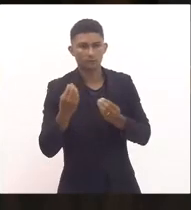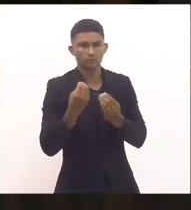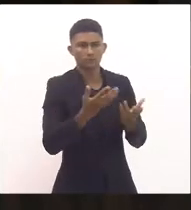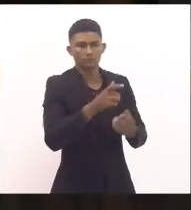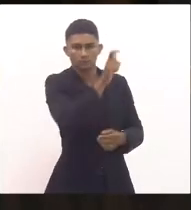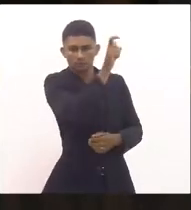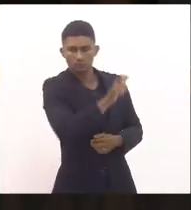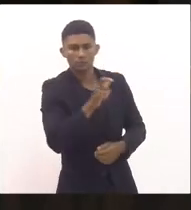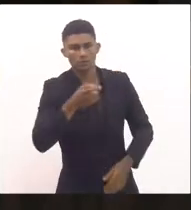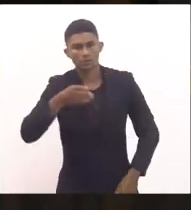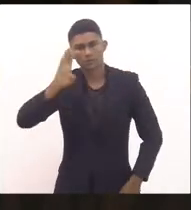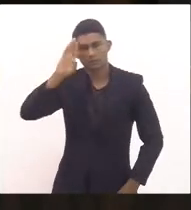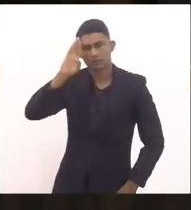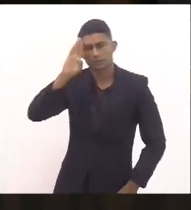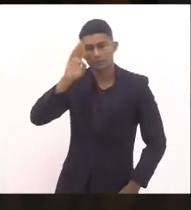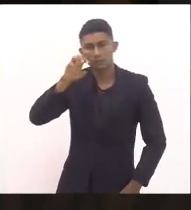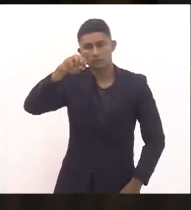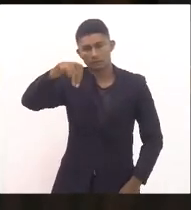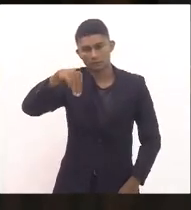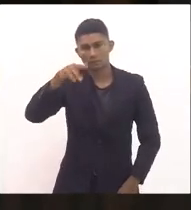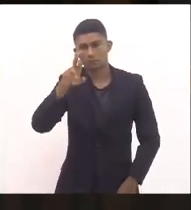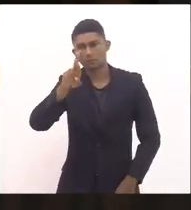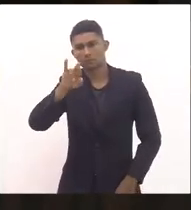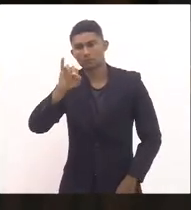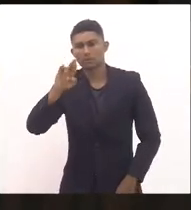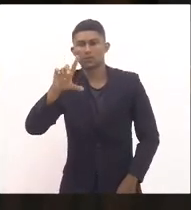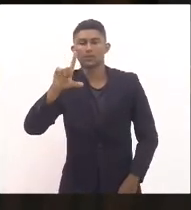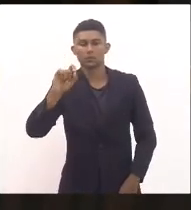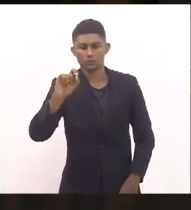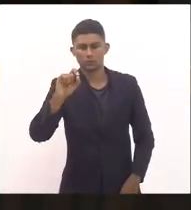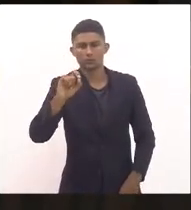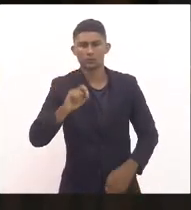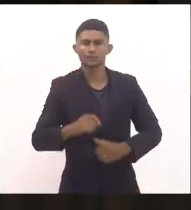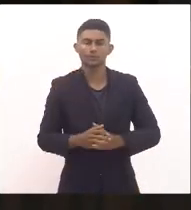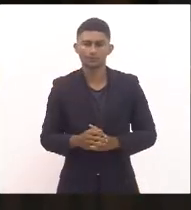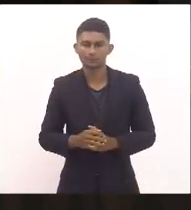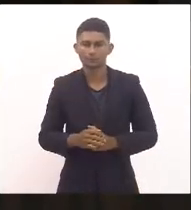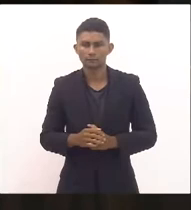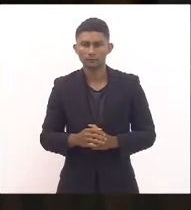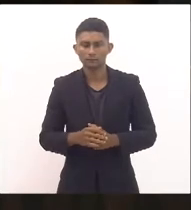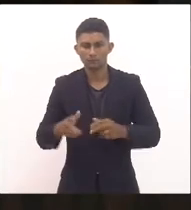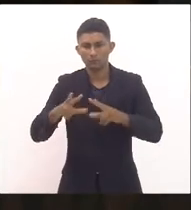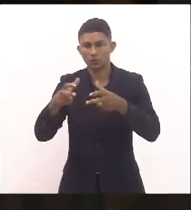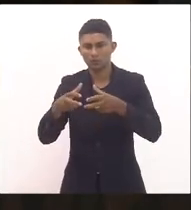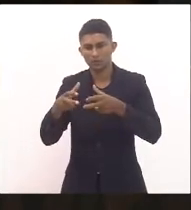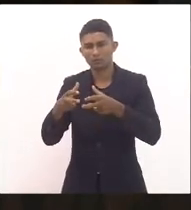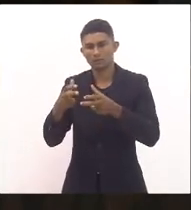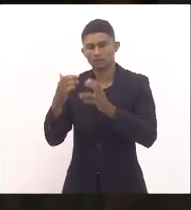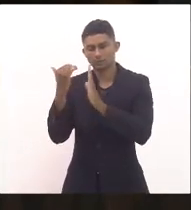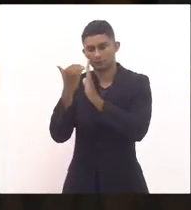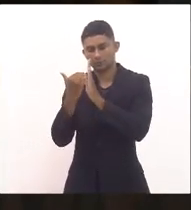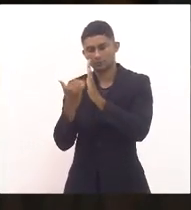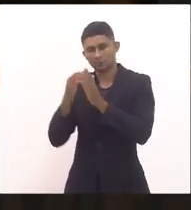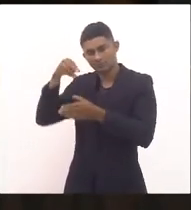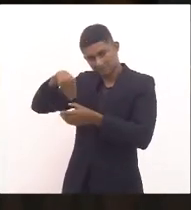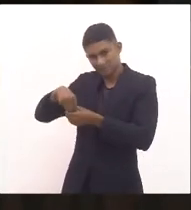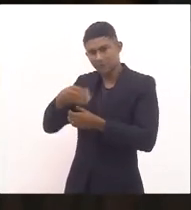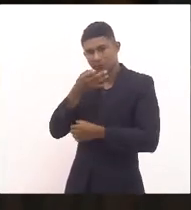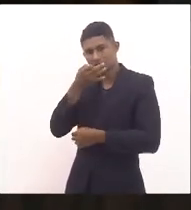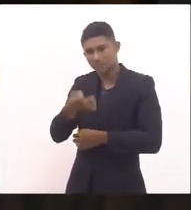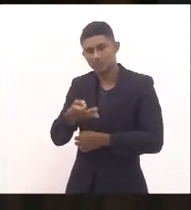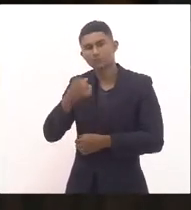BM Murilo Gomes Rangel. Parecer da Comissão de Normas Internas e Proposições